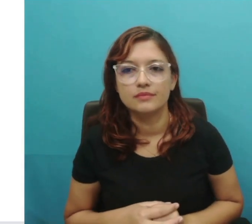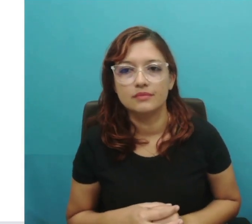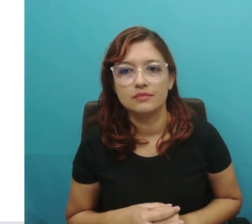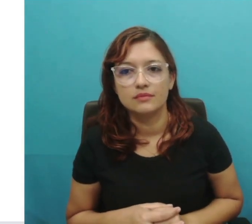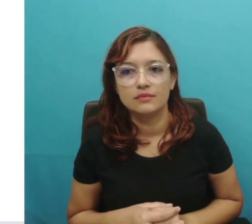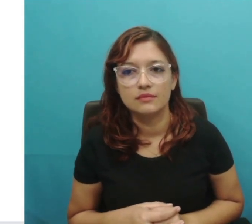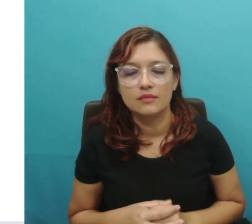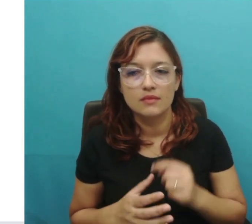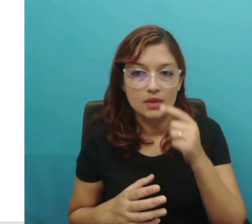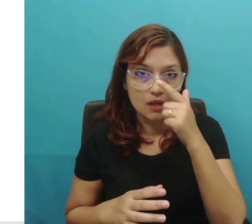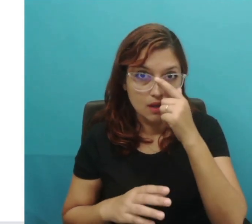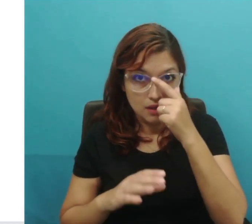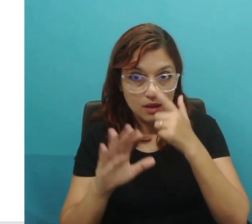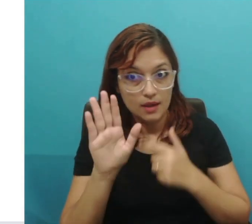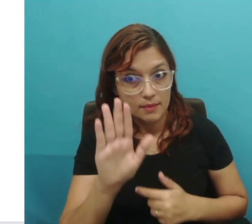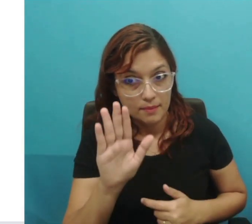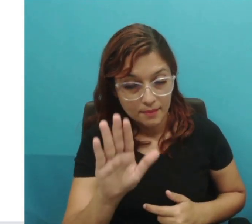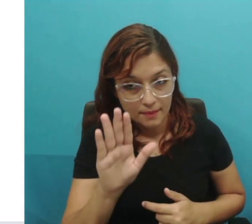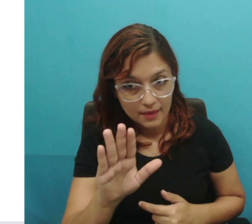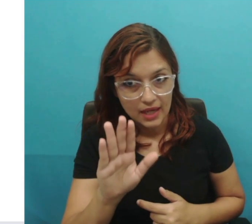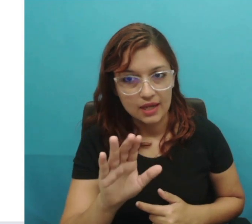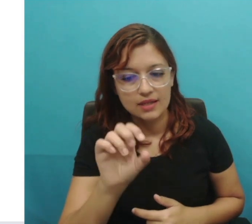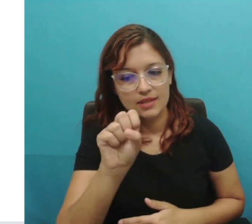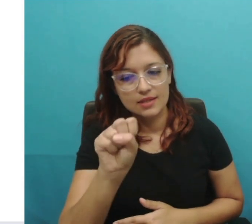que no caso seria você,